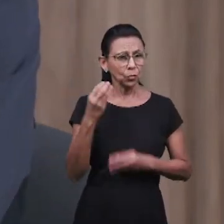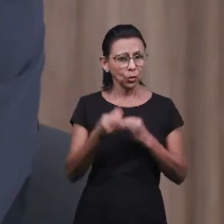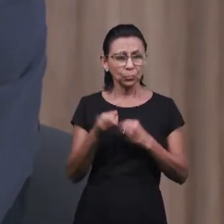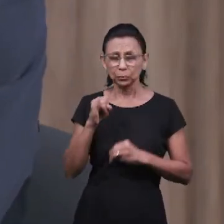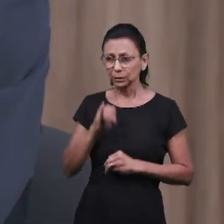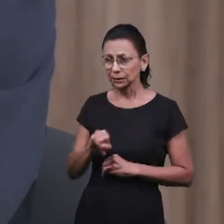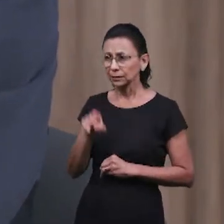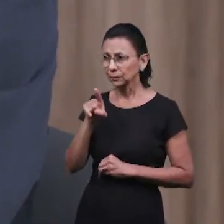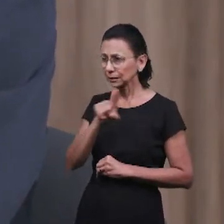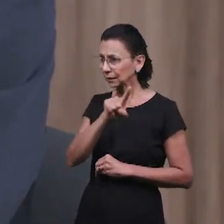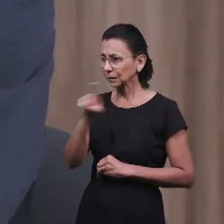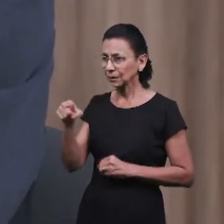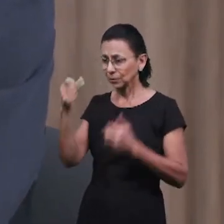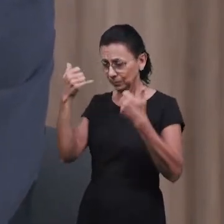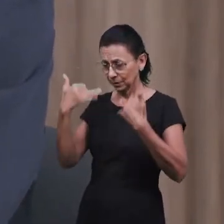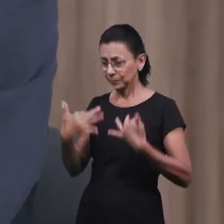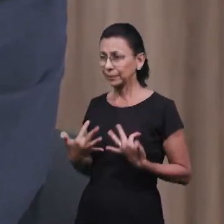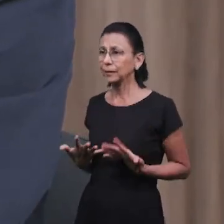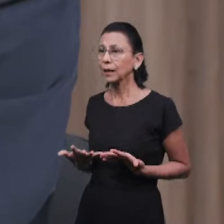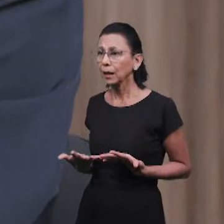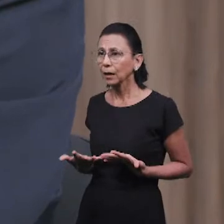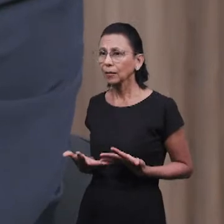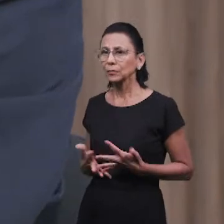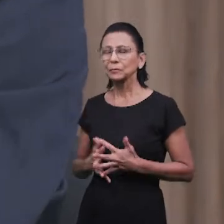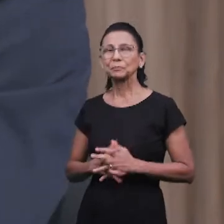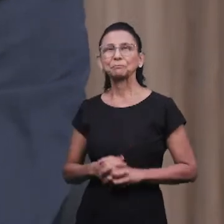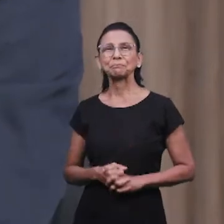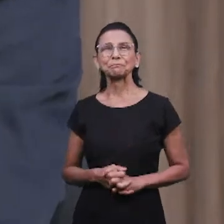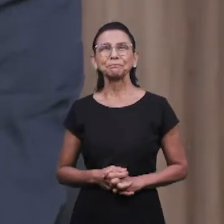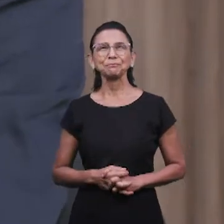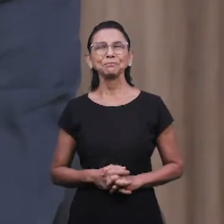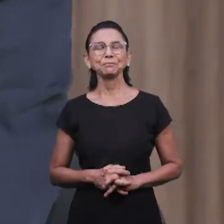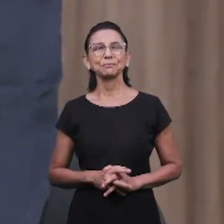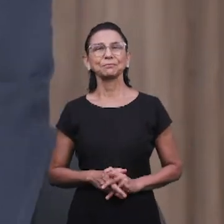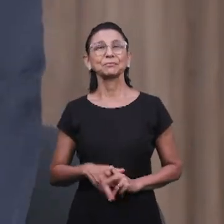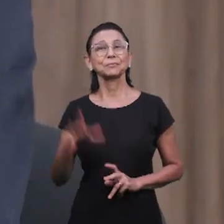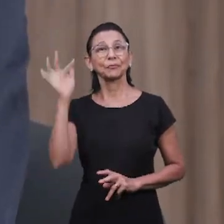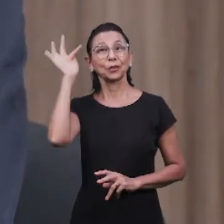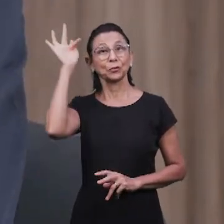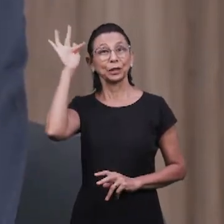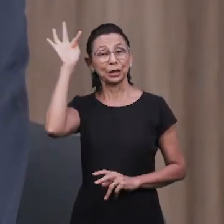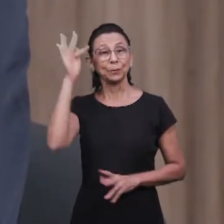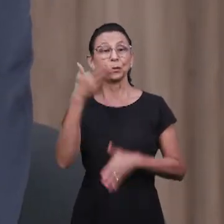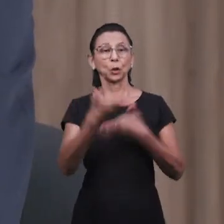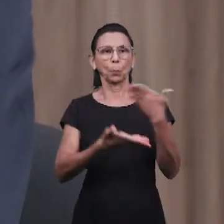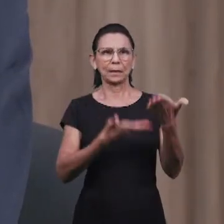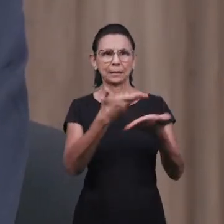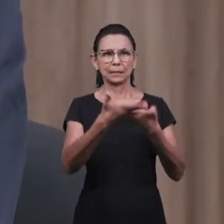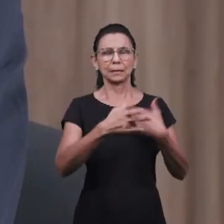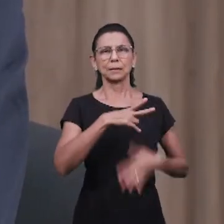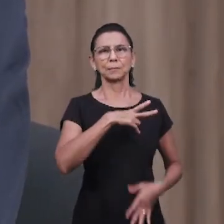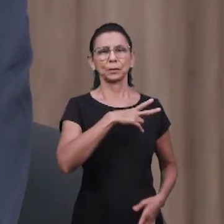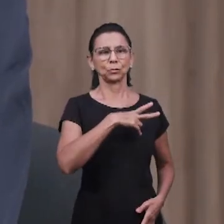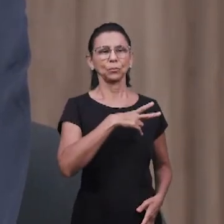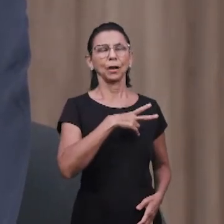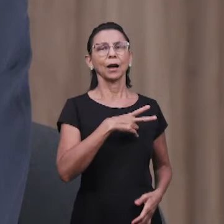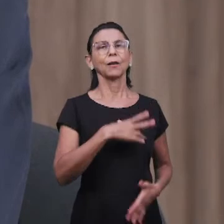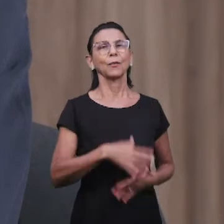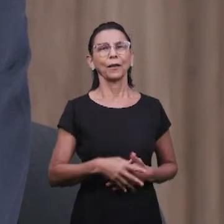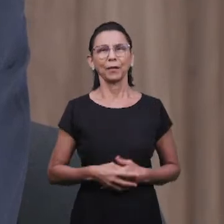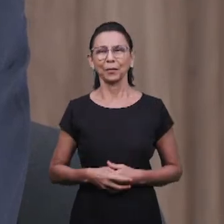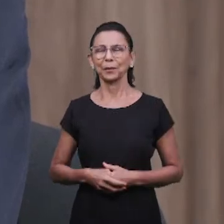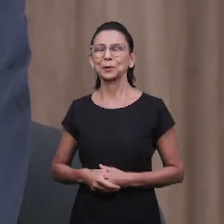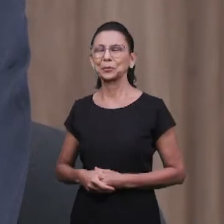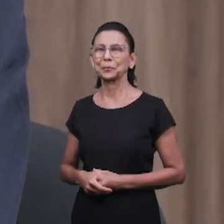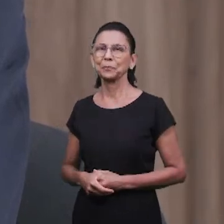verdade... aqui, Filipe teve de dar uma assistência personalizada ao eunuco aqui. Isso, né? A acessibilidade, exatamente. Né?